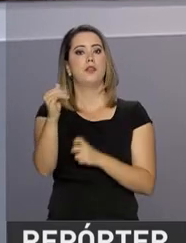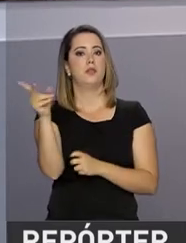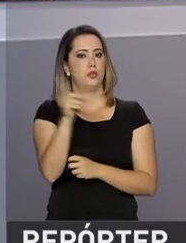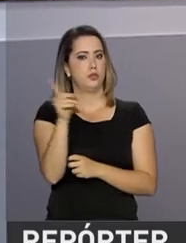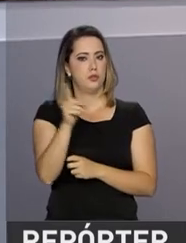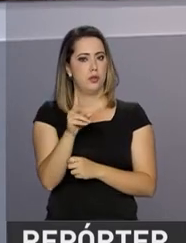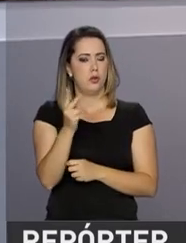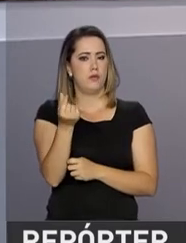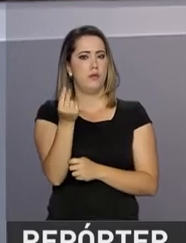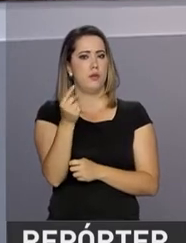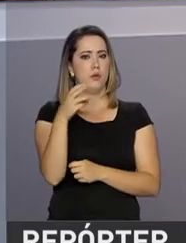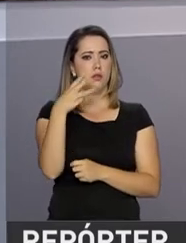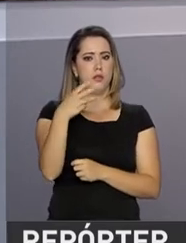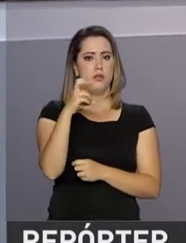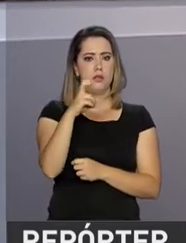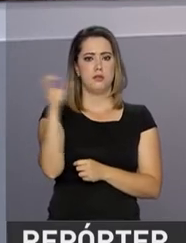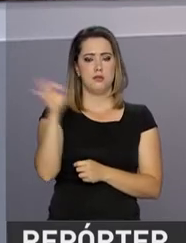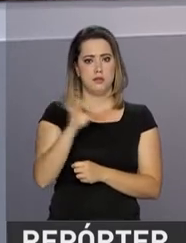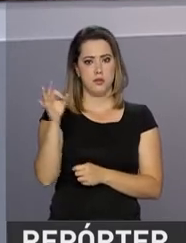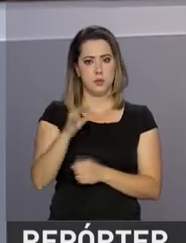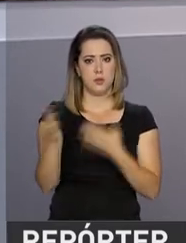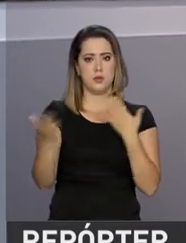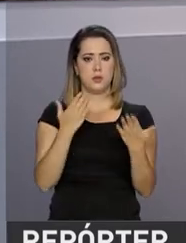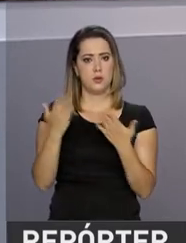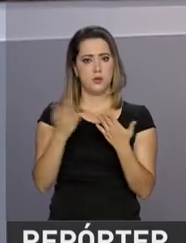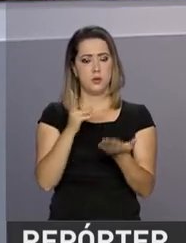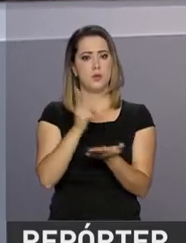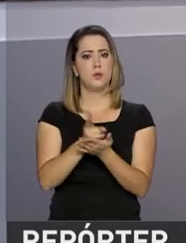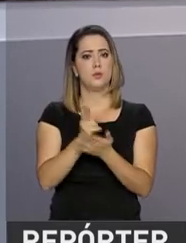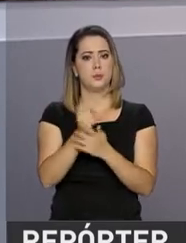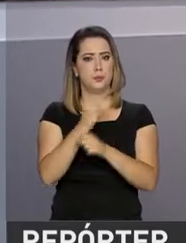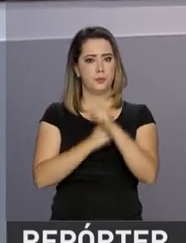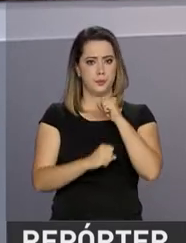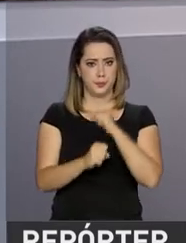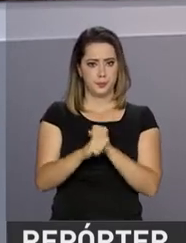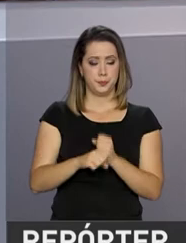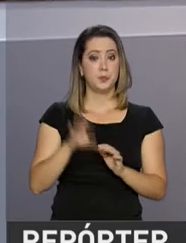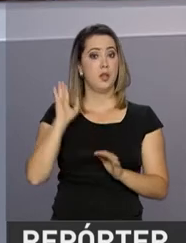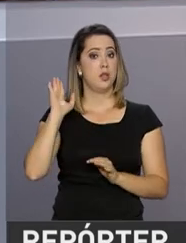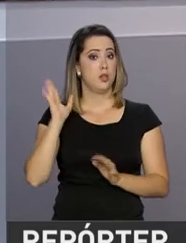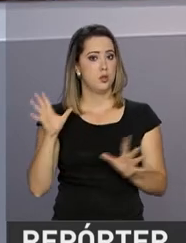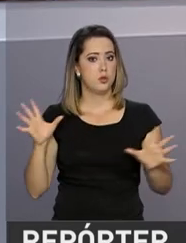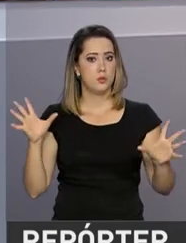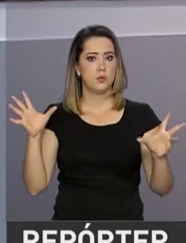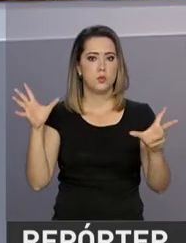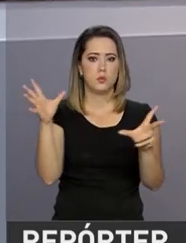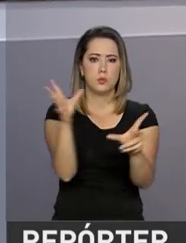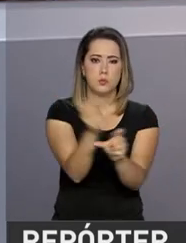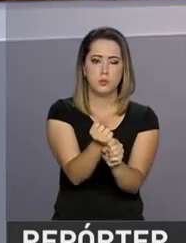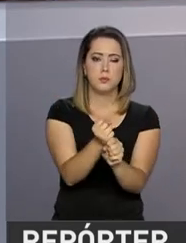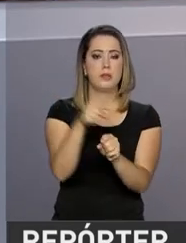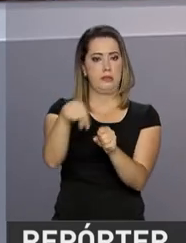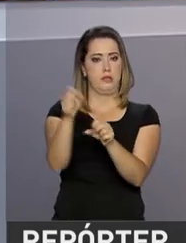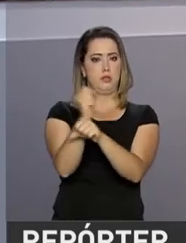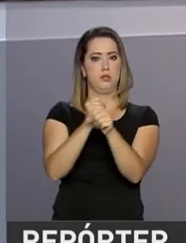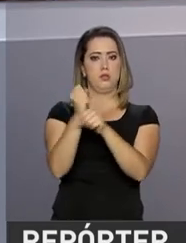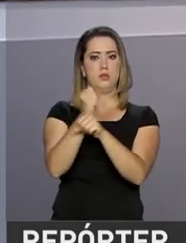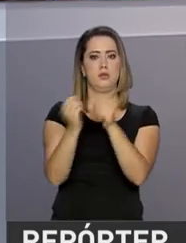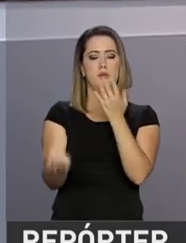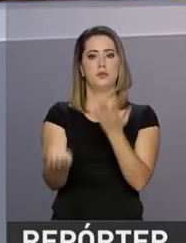cerca de 35% maior do que um mês no mesmo período do ano passado já no pp acumulado de